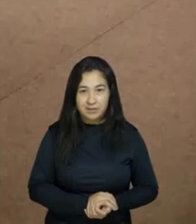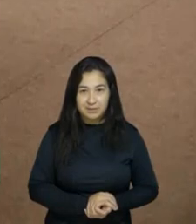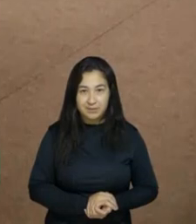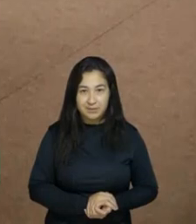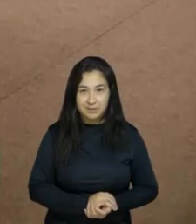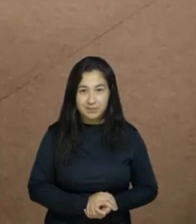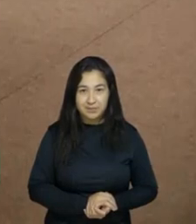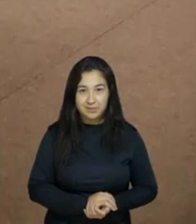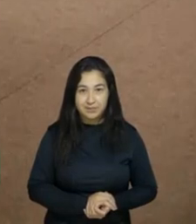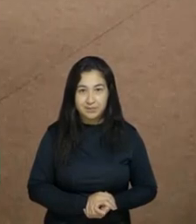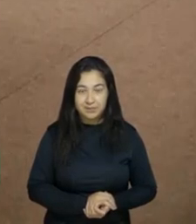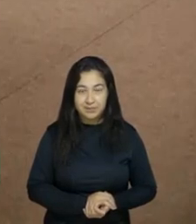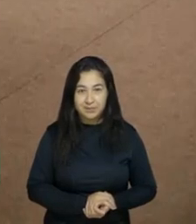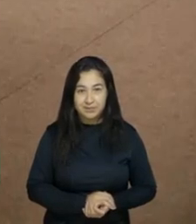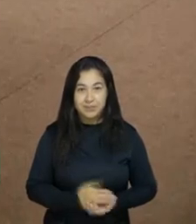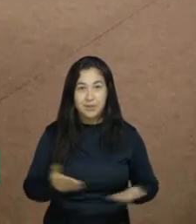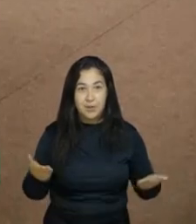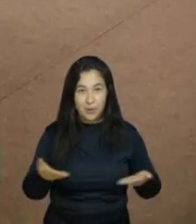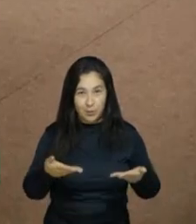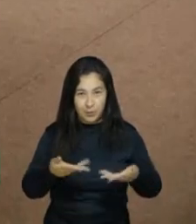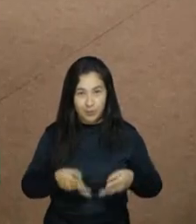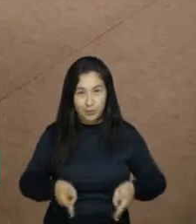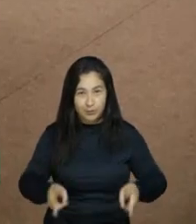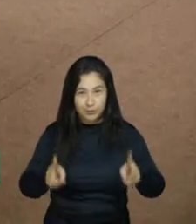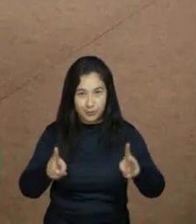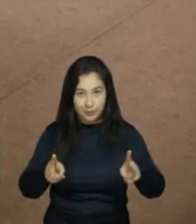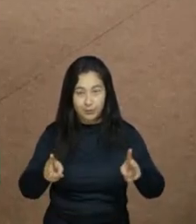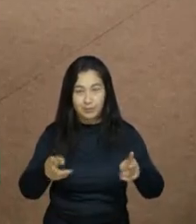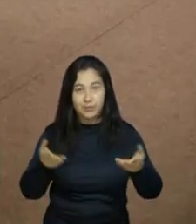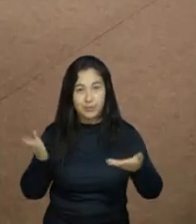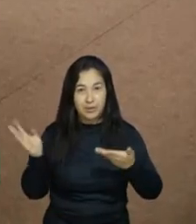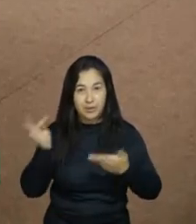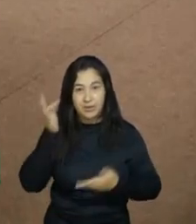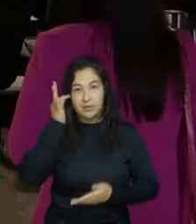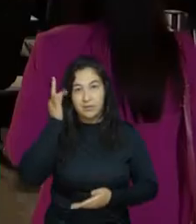Vamos continuar nossa apresentação dos colegas deputados. Deputado Fabiano da Luz.